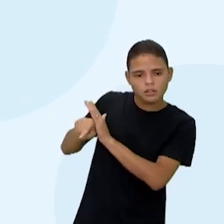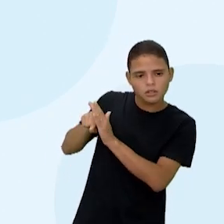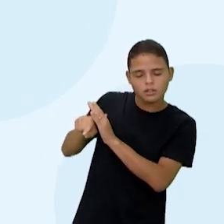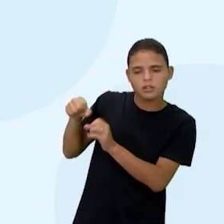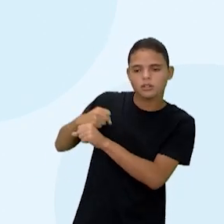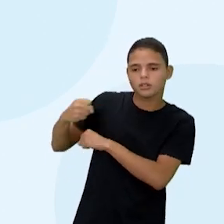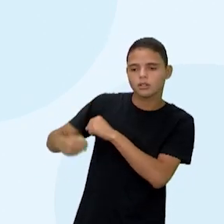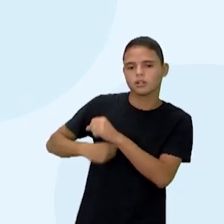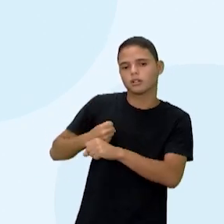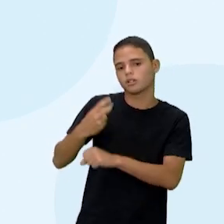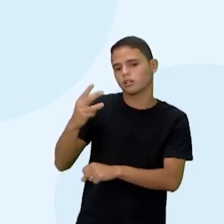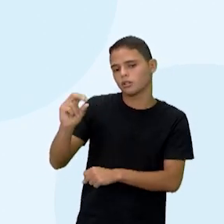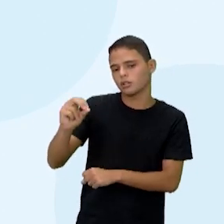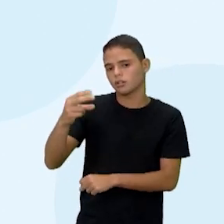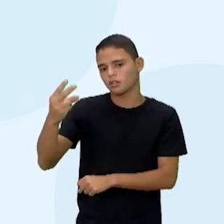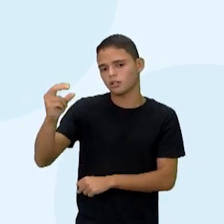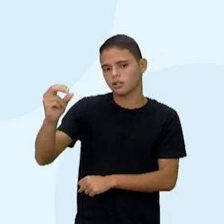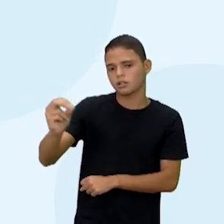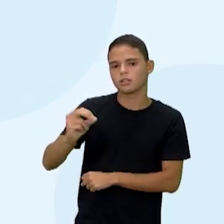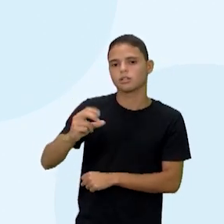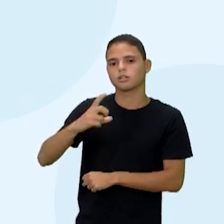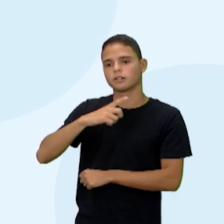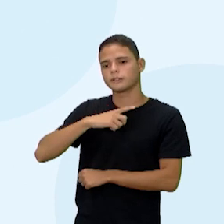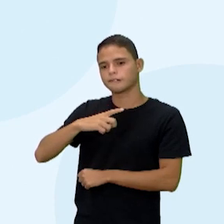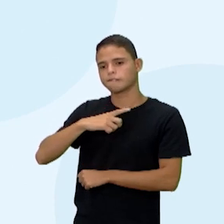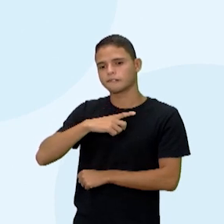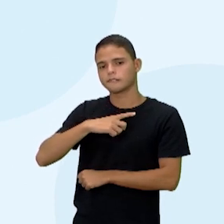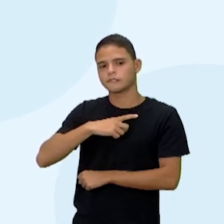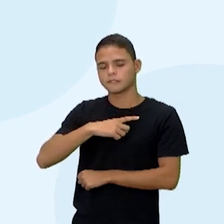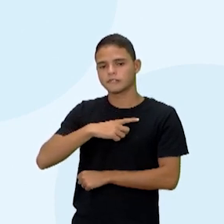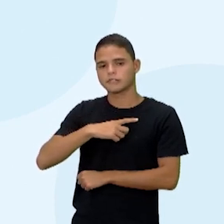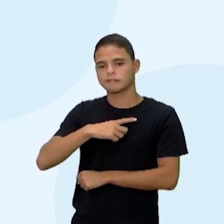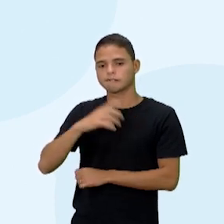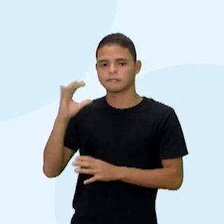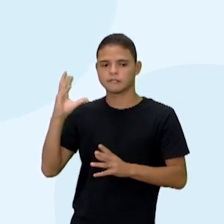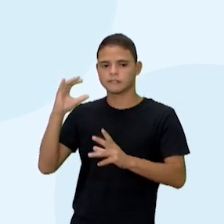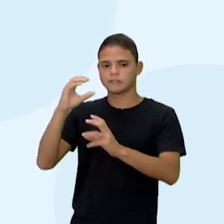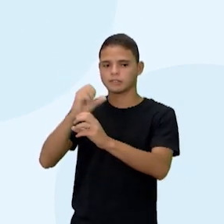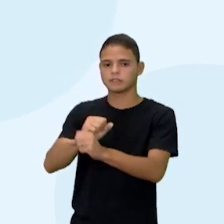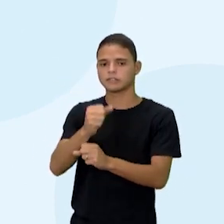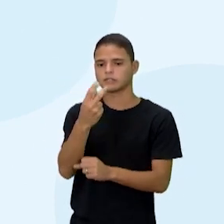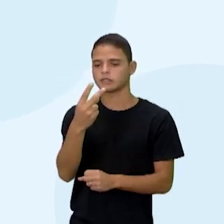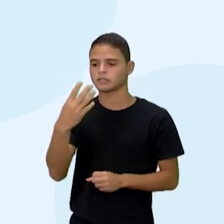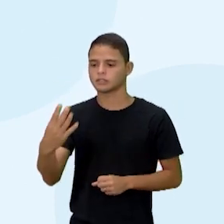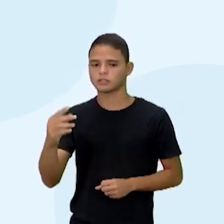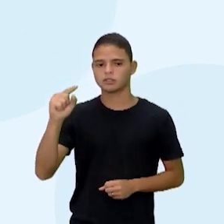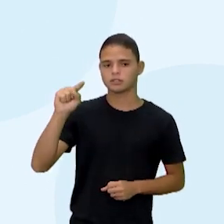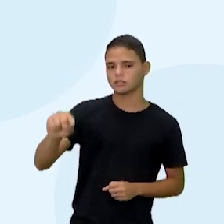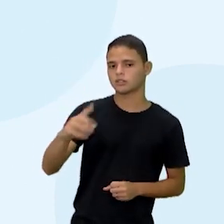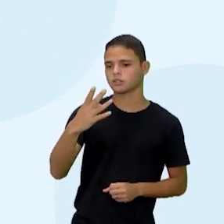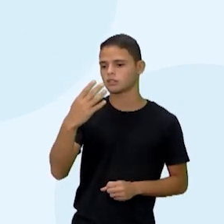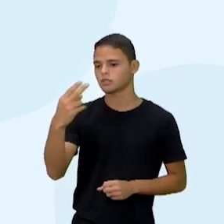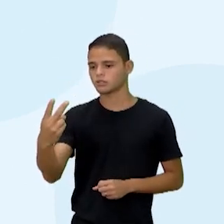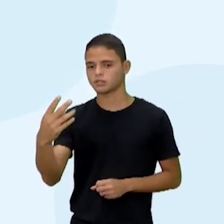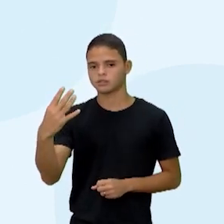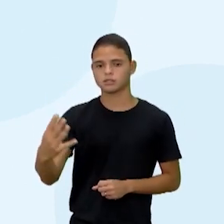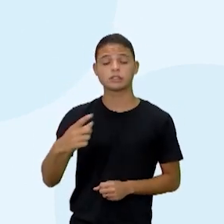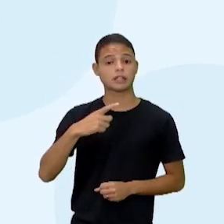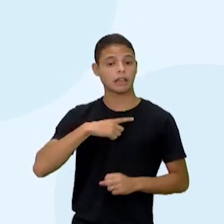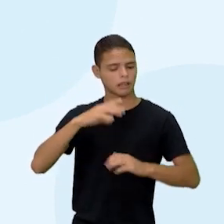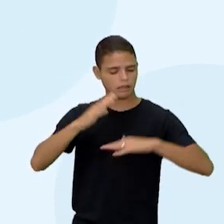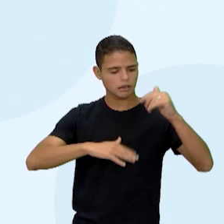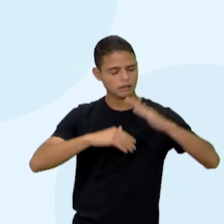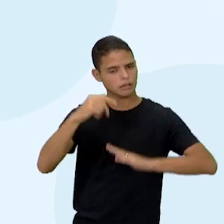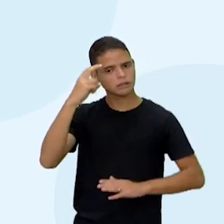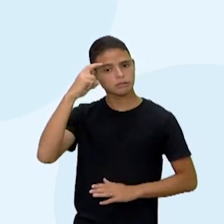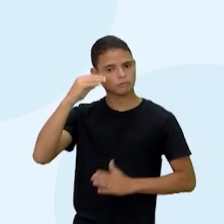último dado que a gente tem, ele trouxe aí a matrícula de 24.424 estudantes com altas habilidades